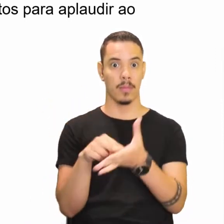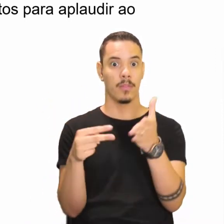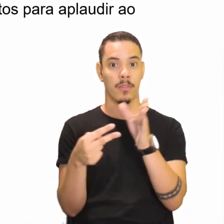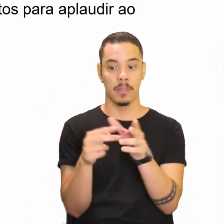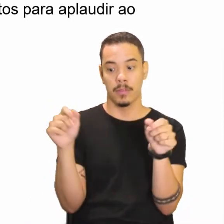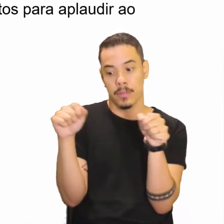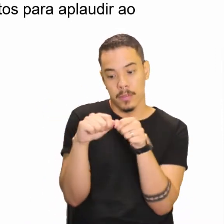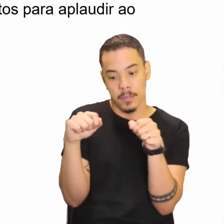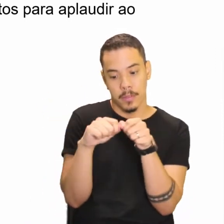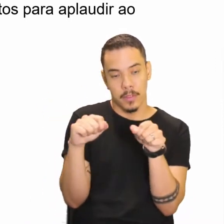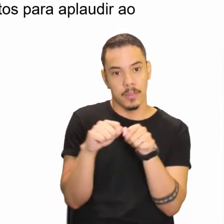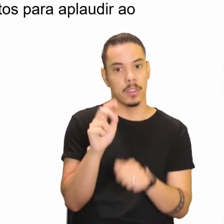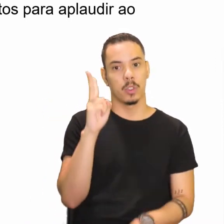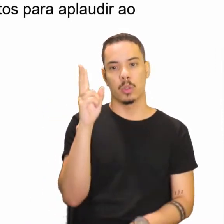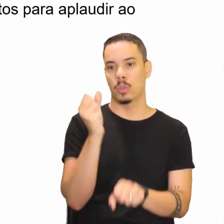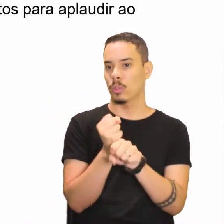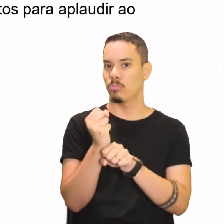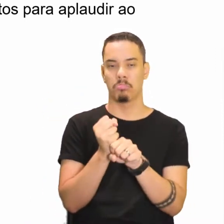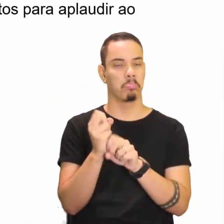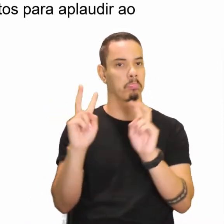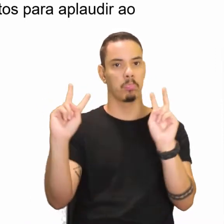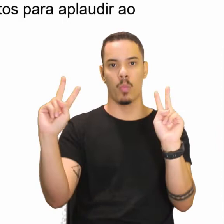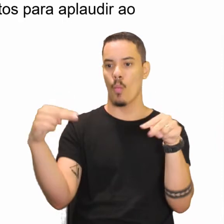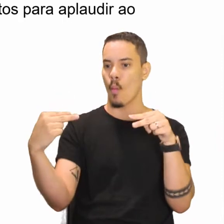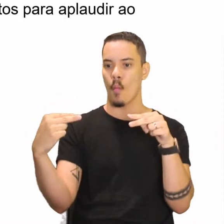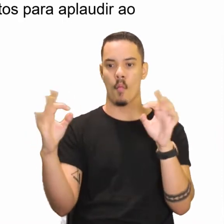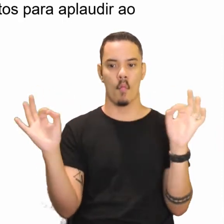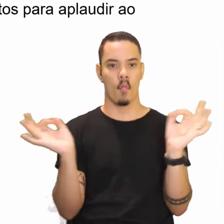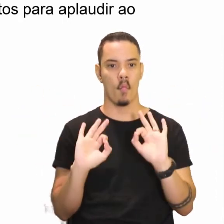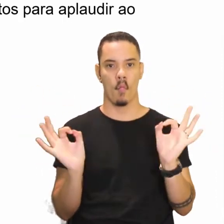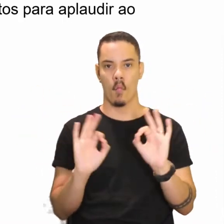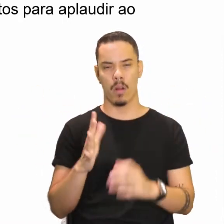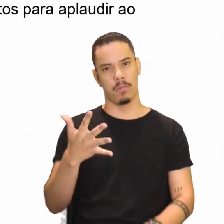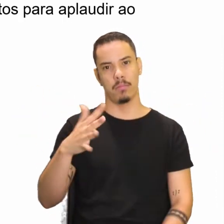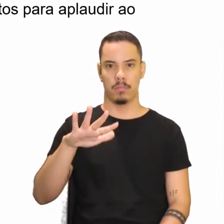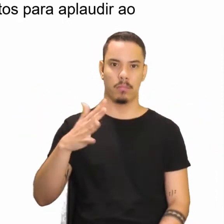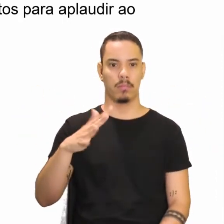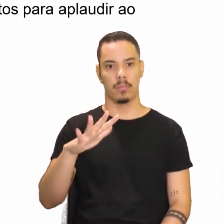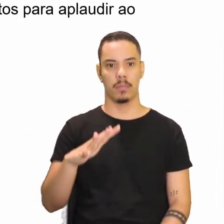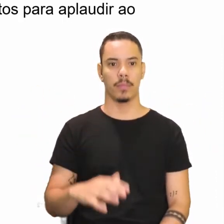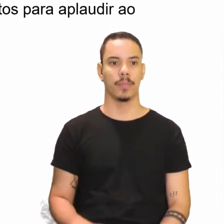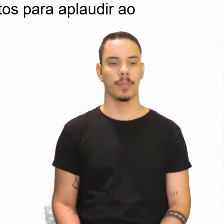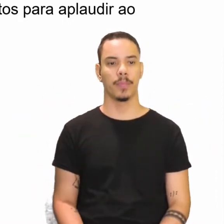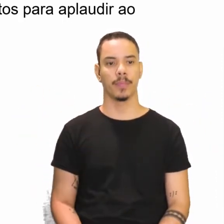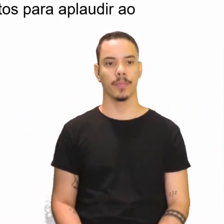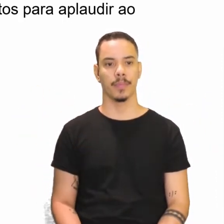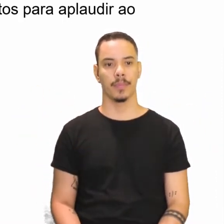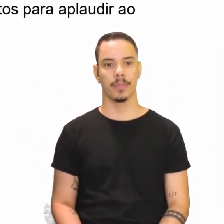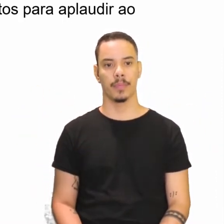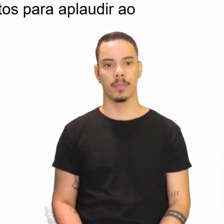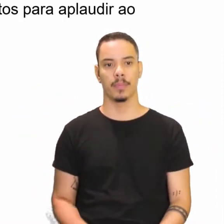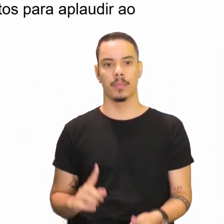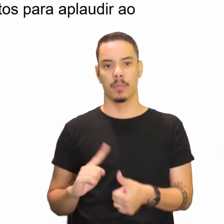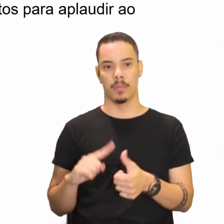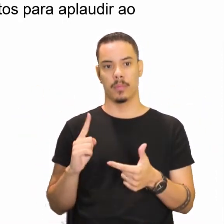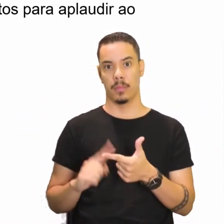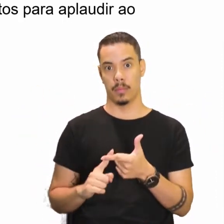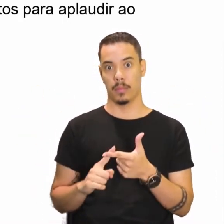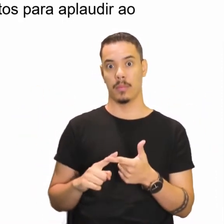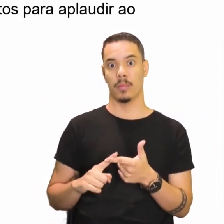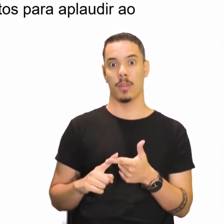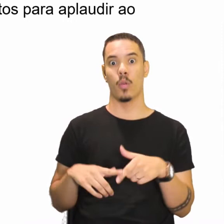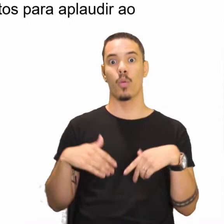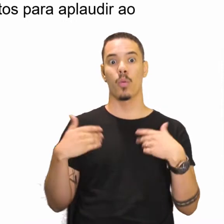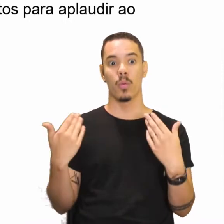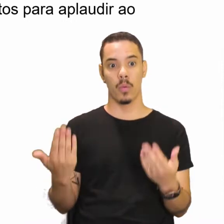2 anos que eu não o vejo, né, aproximadamente. Quando Márcia,